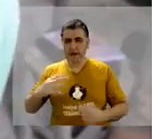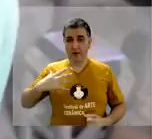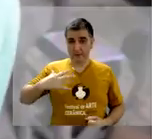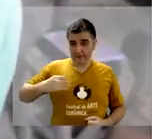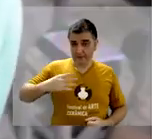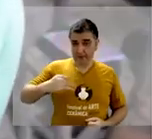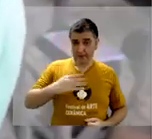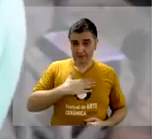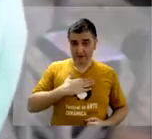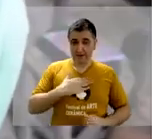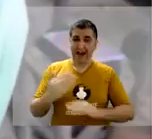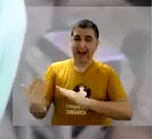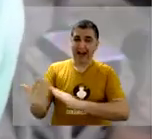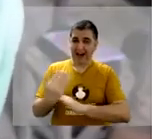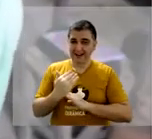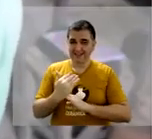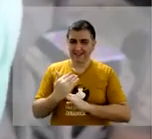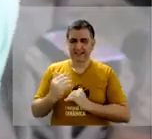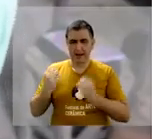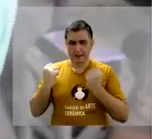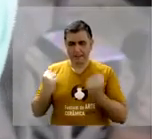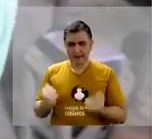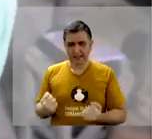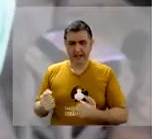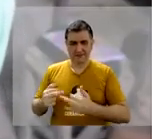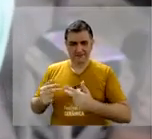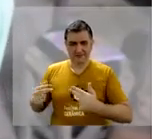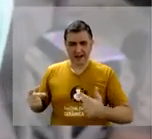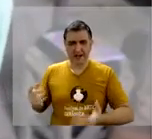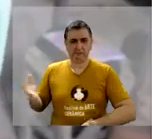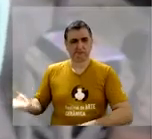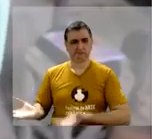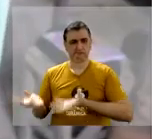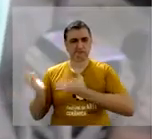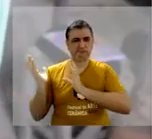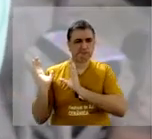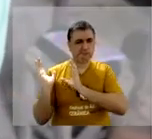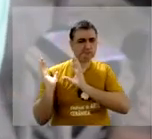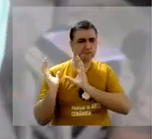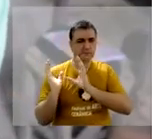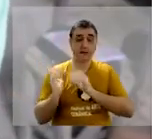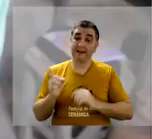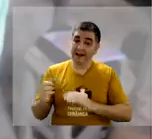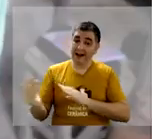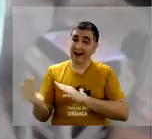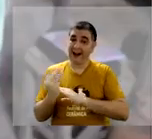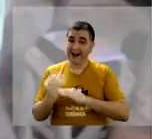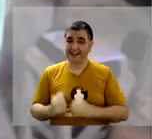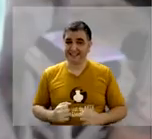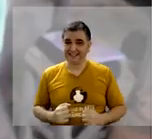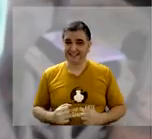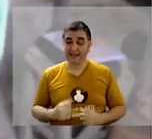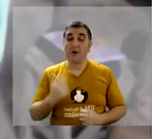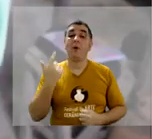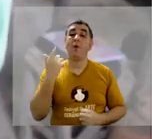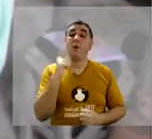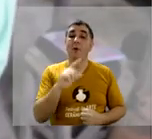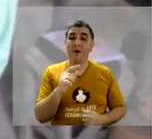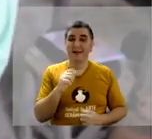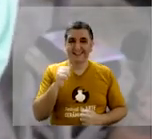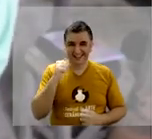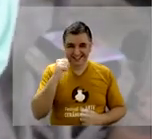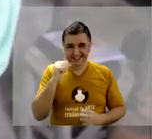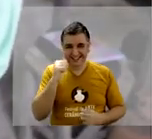barro, né, nas máquinas. Ele faz para mim. Aí depois eu vou modelar as peças. Aí tem a menina que